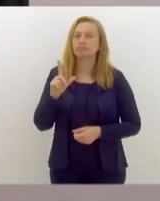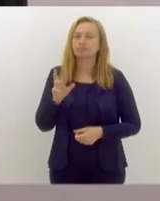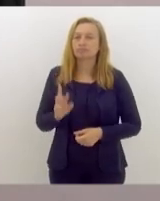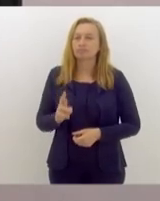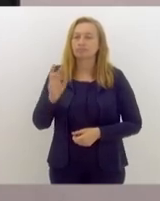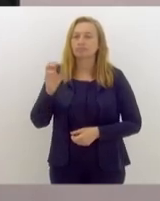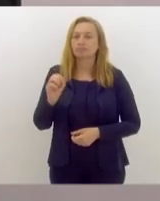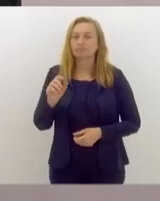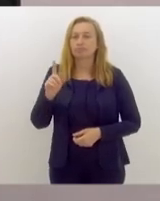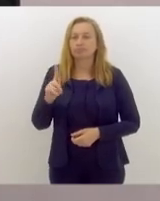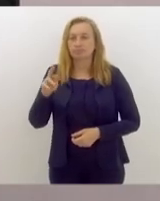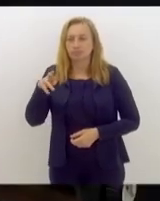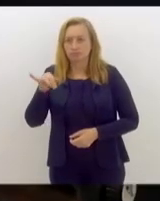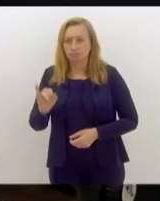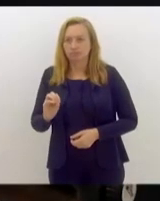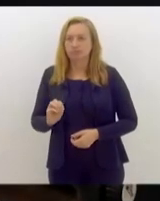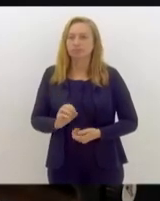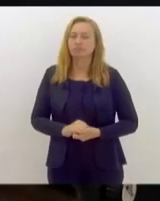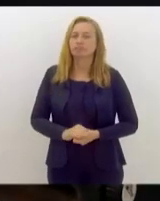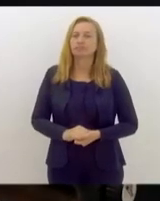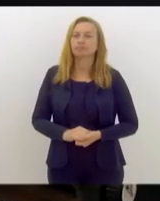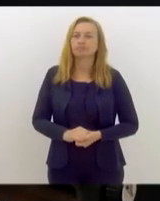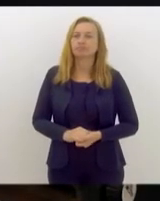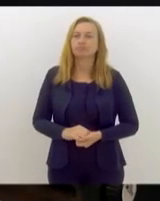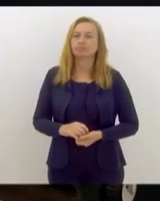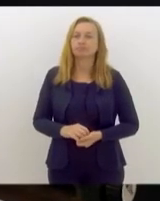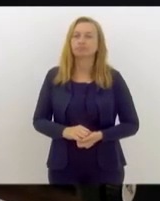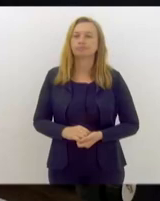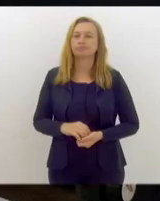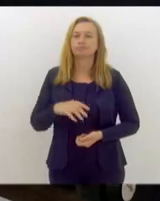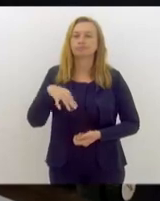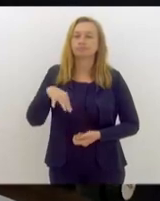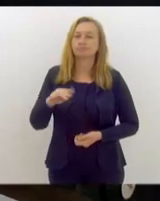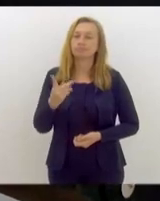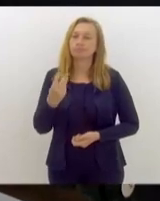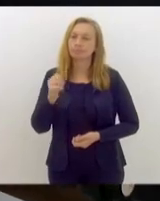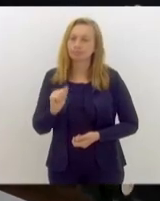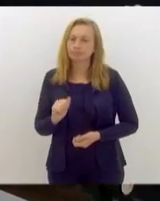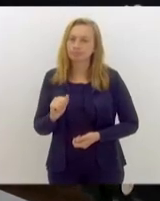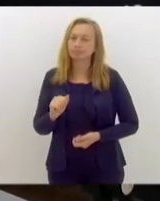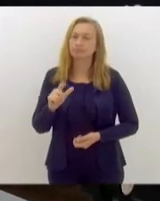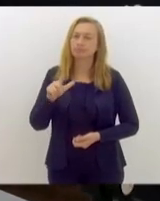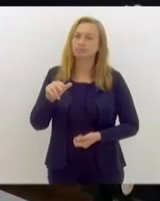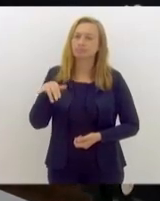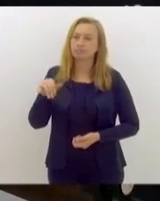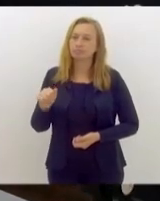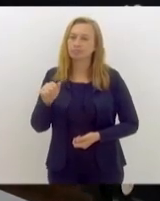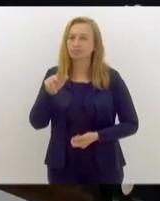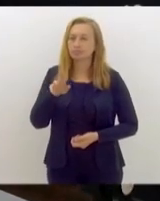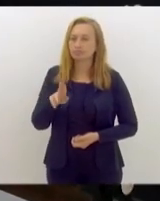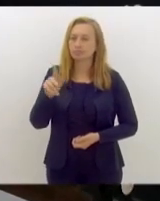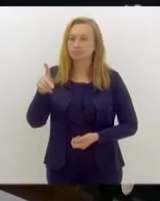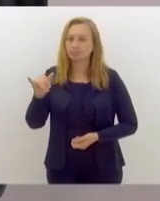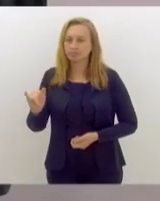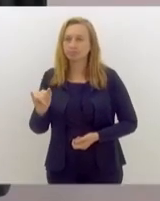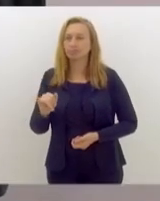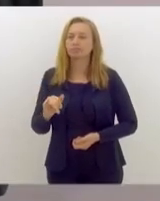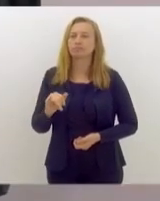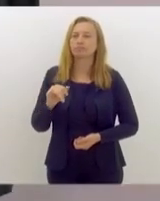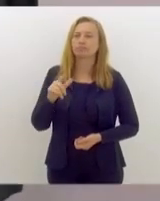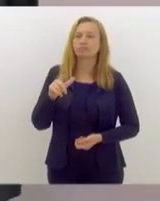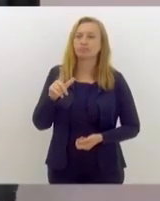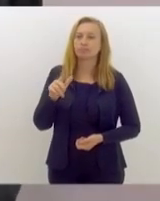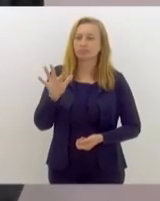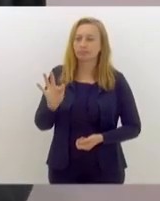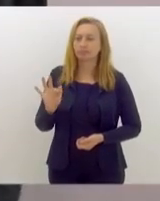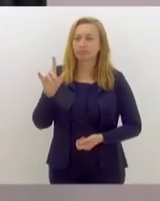Pacheco, da representante da CNTE, Marta Vanelli, da Luciane, da UP, do Flávio, do Conselho do